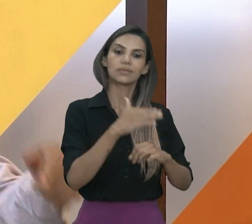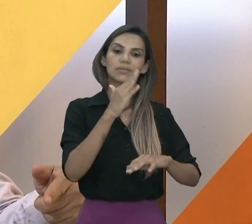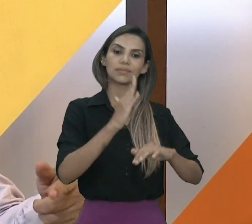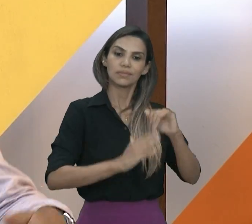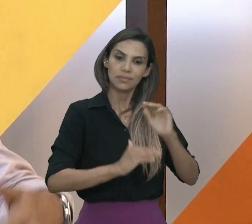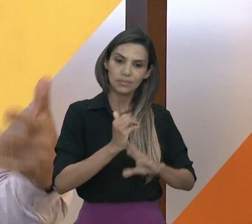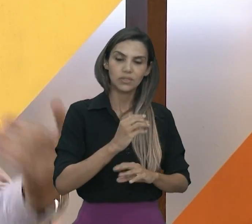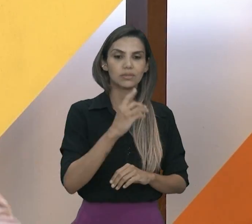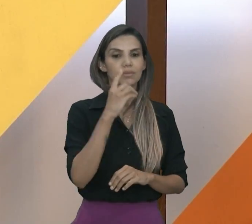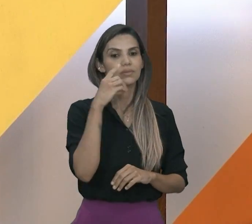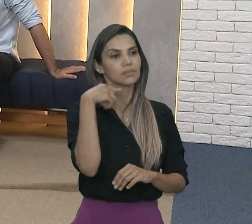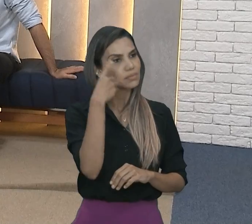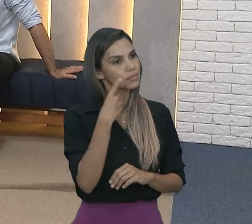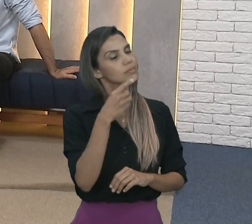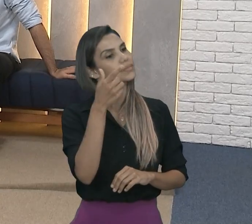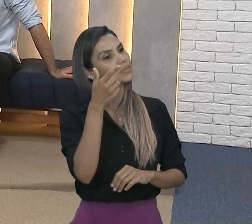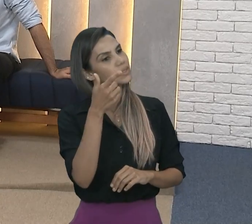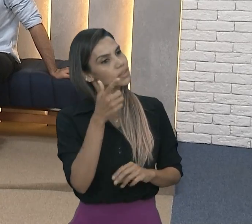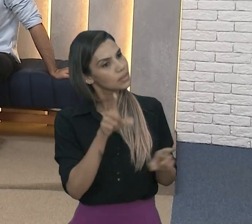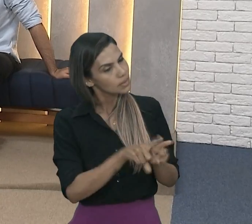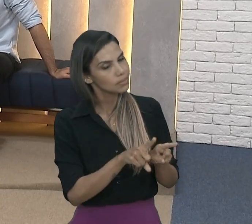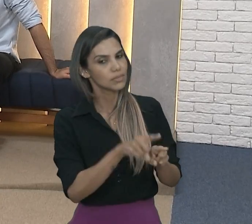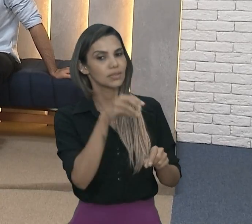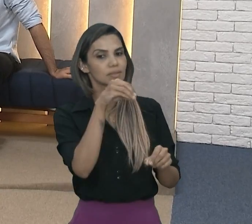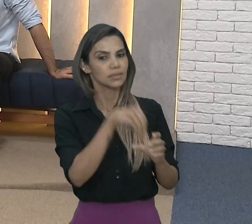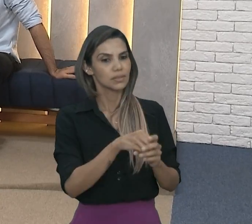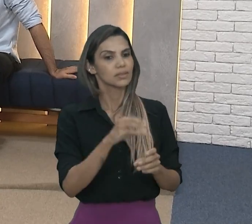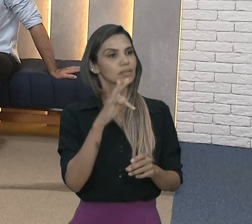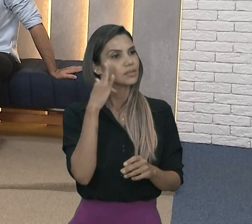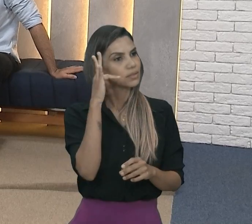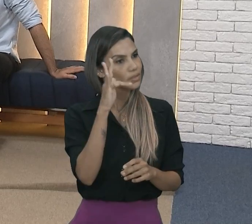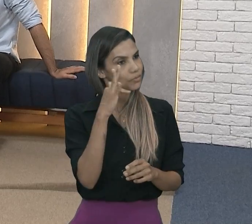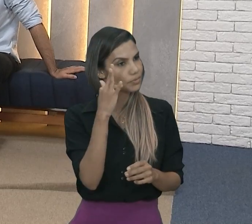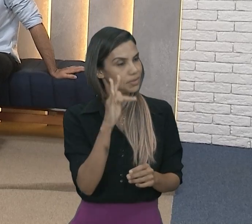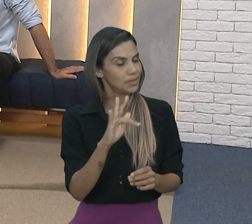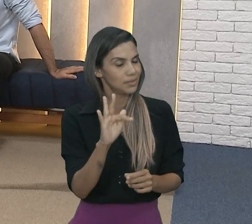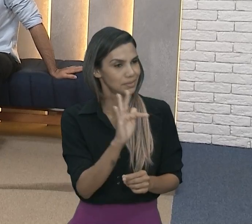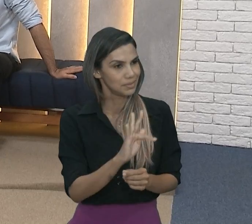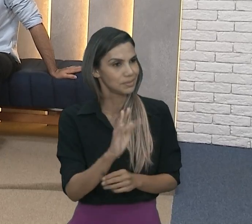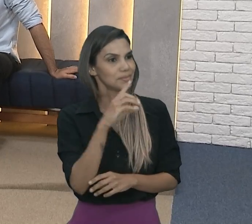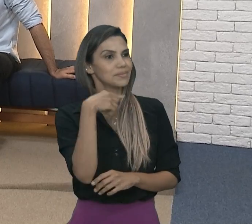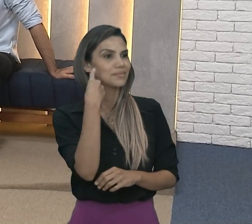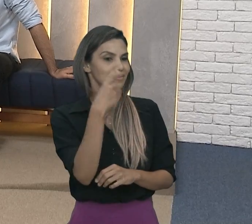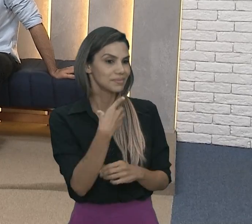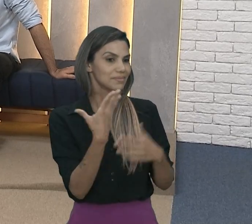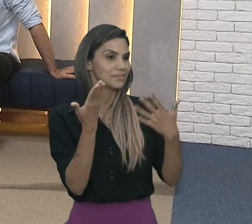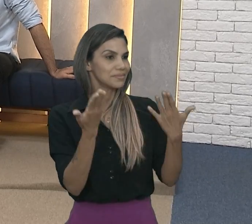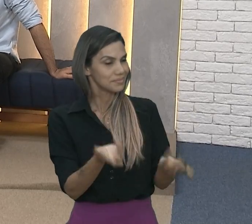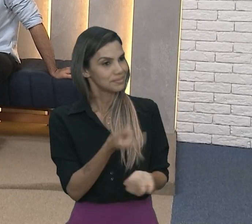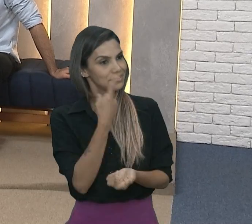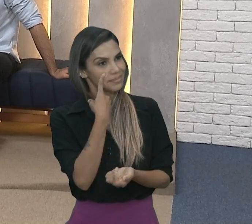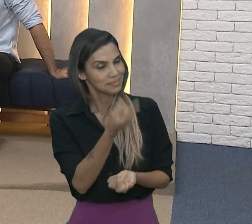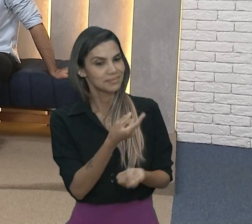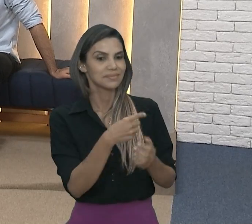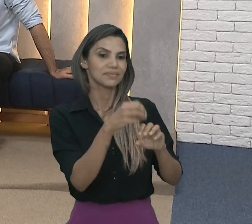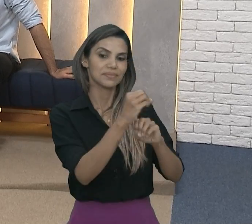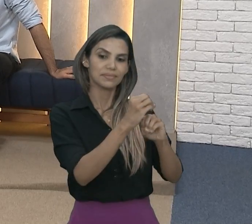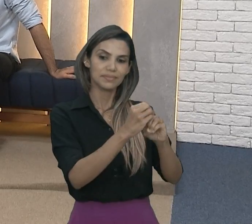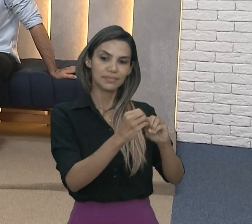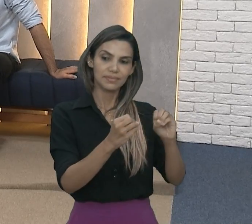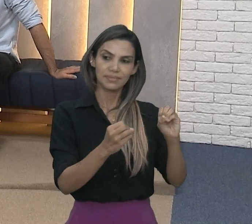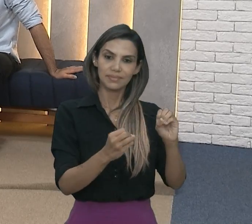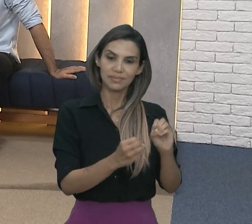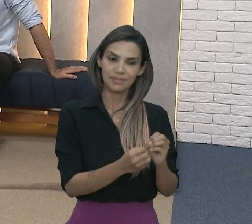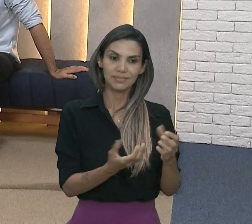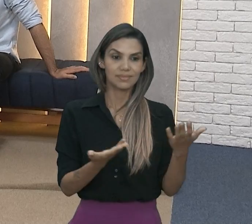profissional em Direito é também na Faculdade de Direito. Veja que coisa interessante, né? A UFG proporcionou, portanto, podemos afirmar